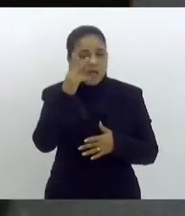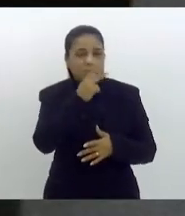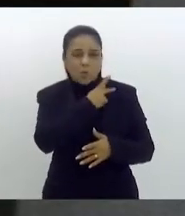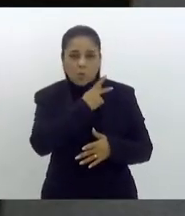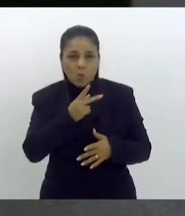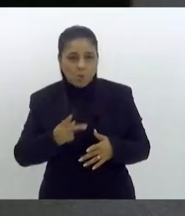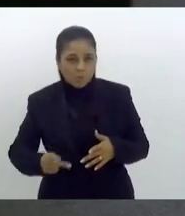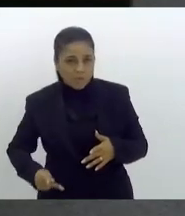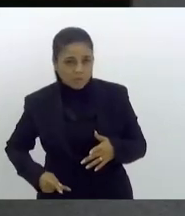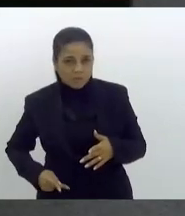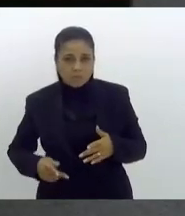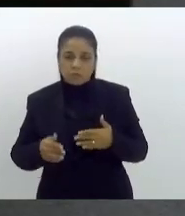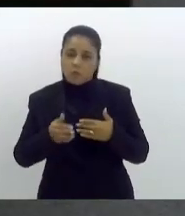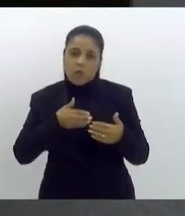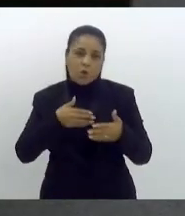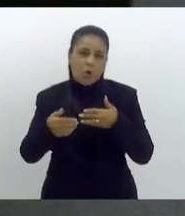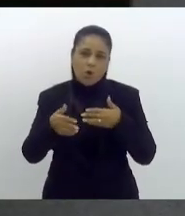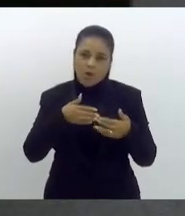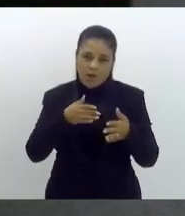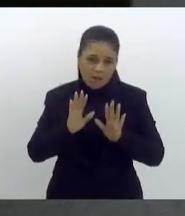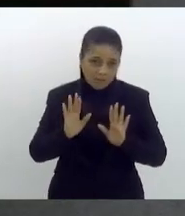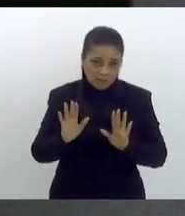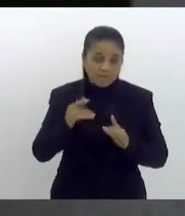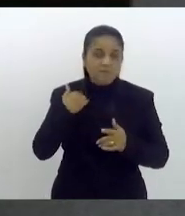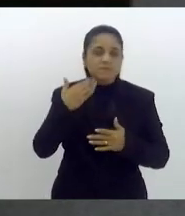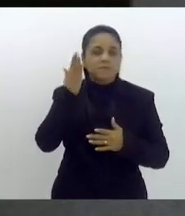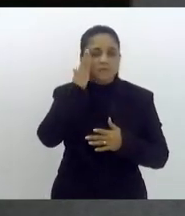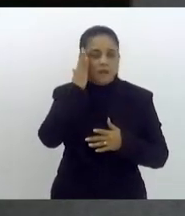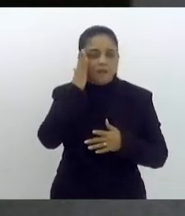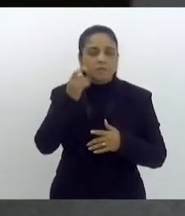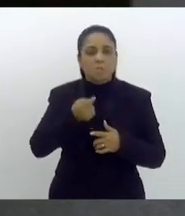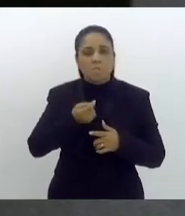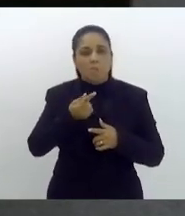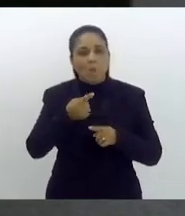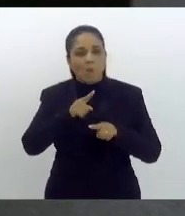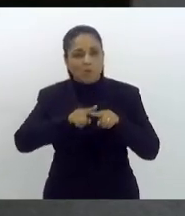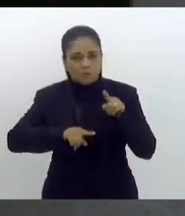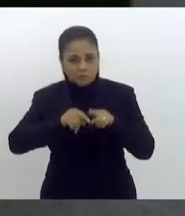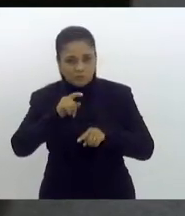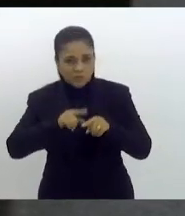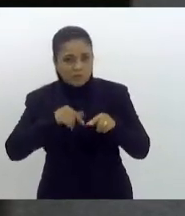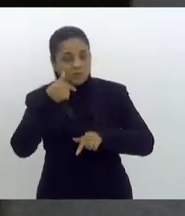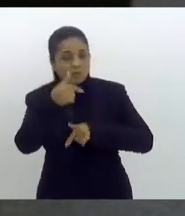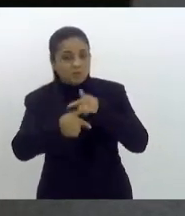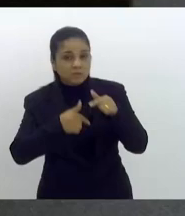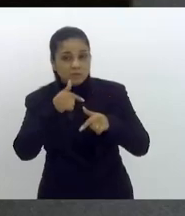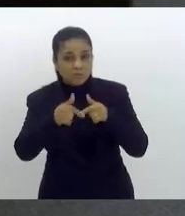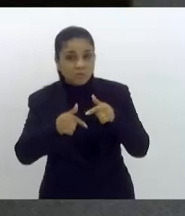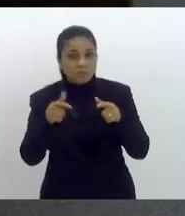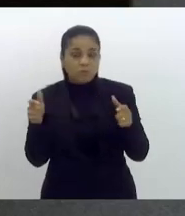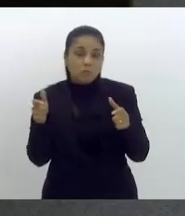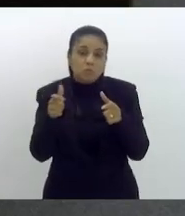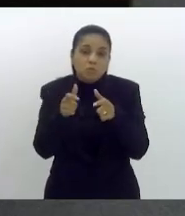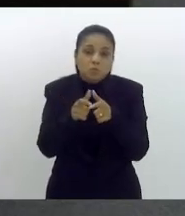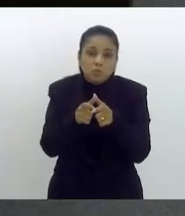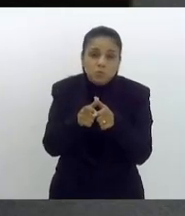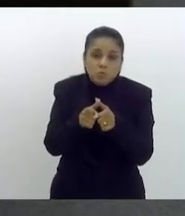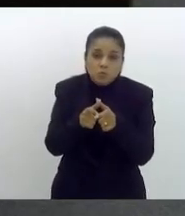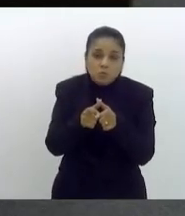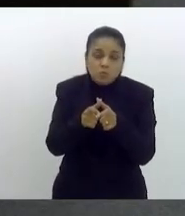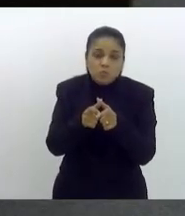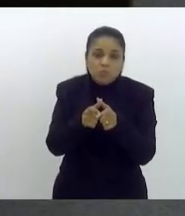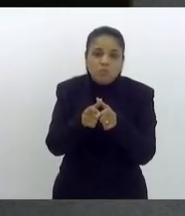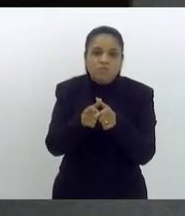qualquer precedente já que nós temos poucos instrumentos de trabalho porque somos minoria somos